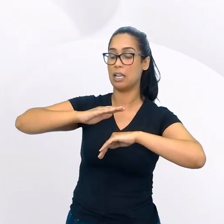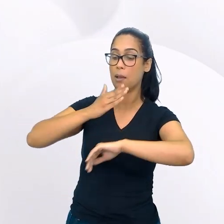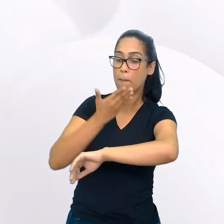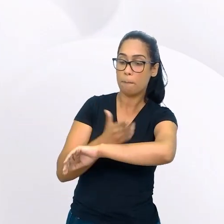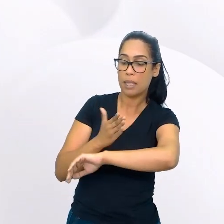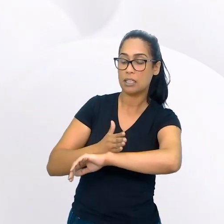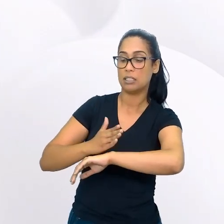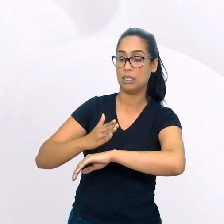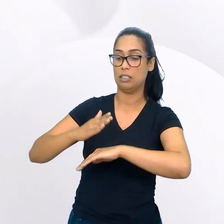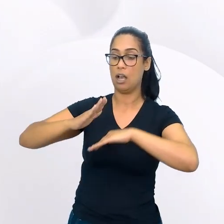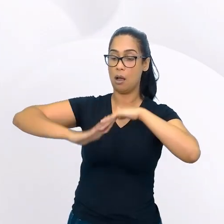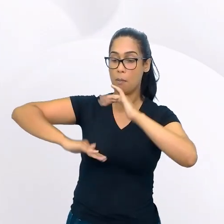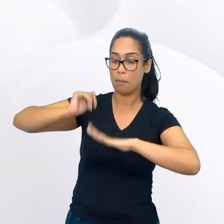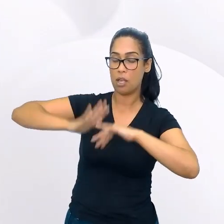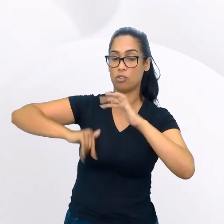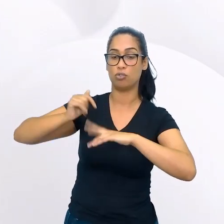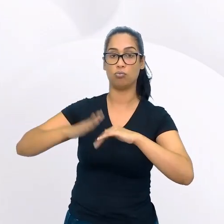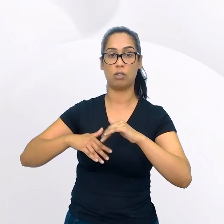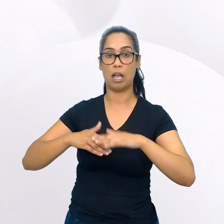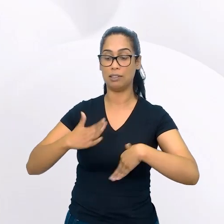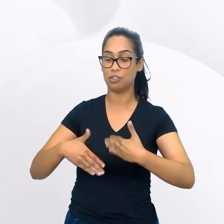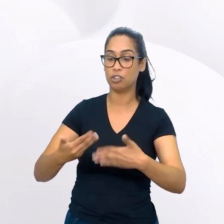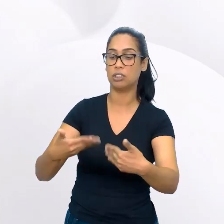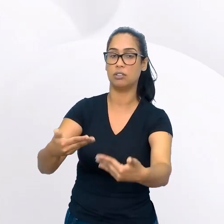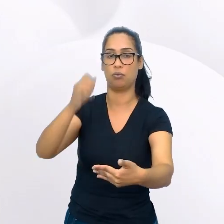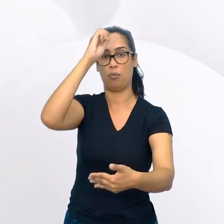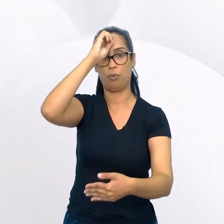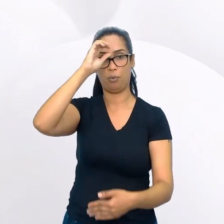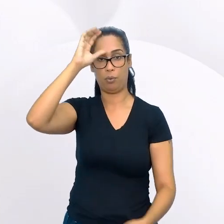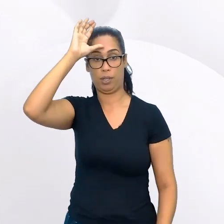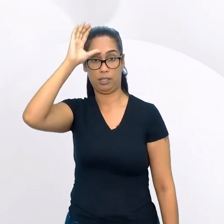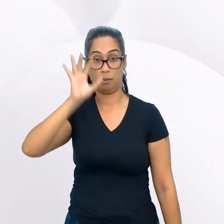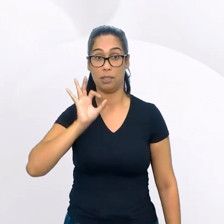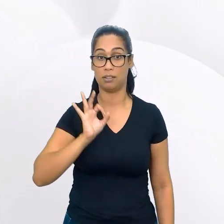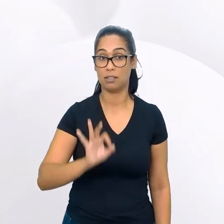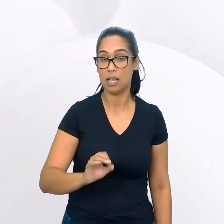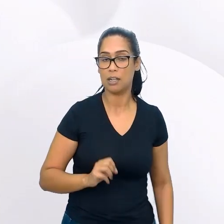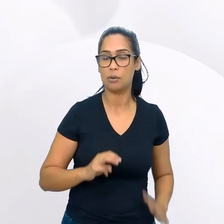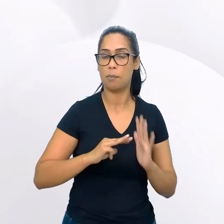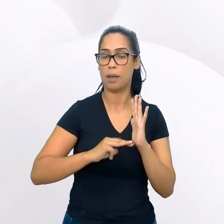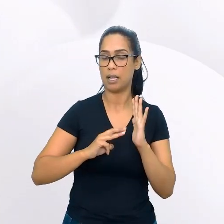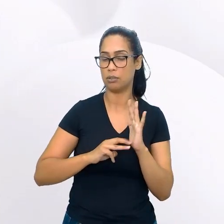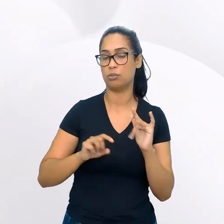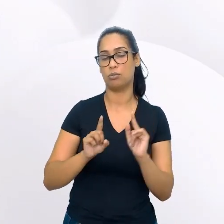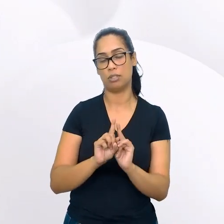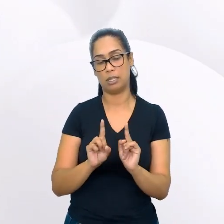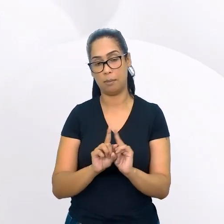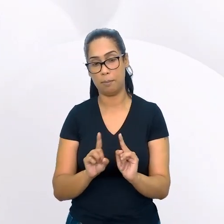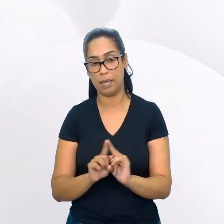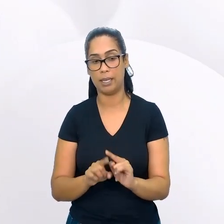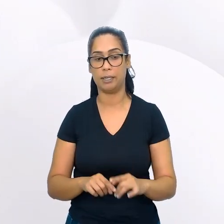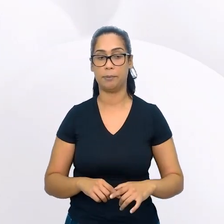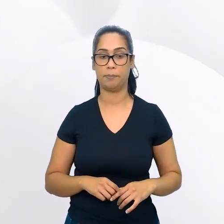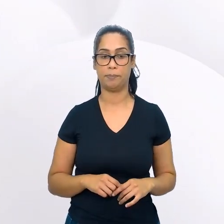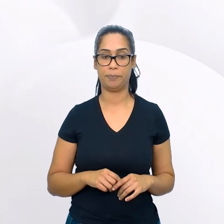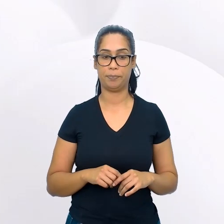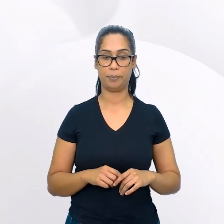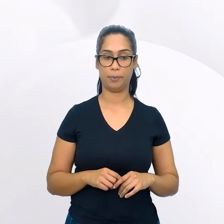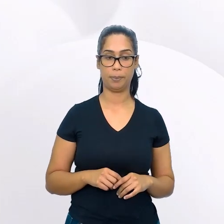como vai ser alterando esses objetos do conhecimento se debate muito